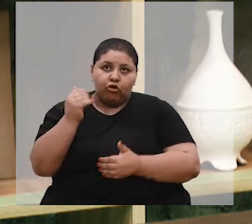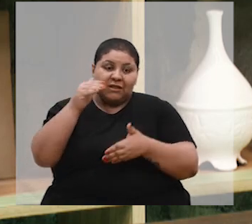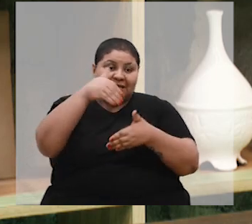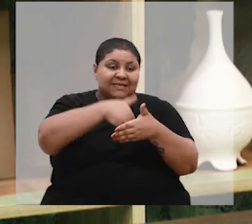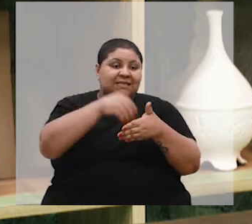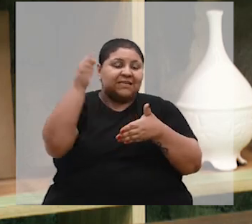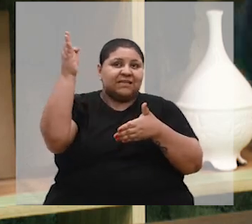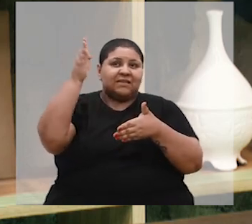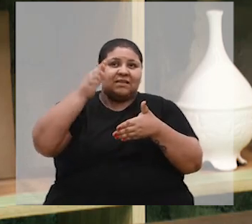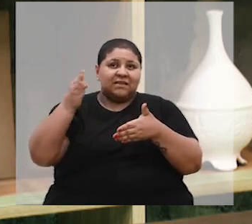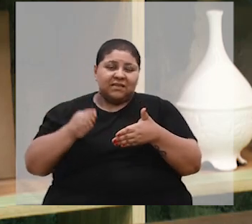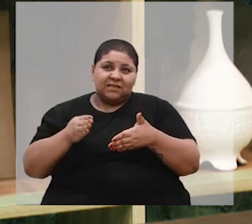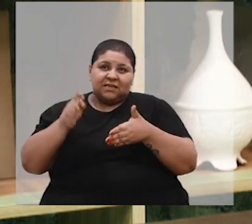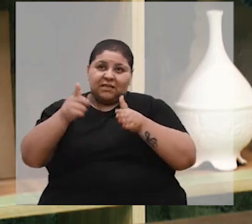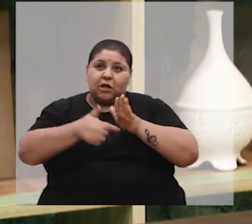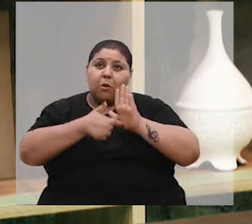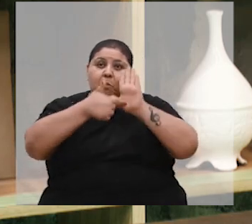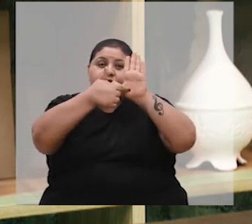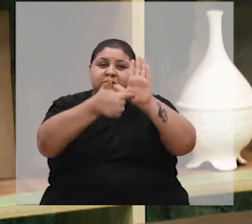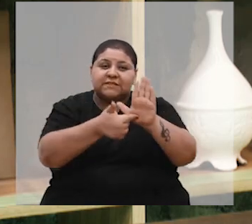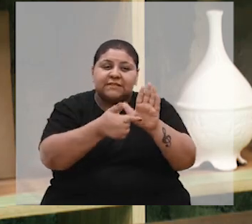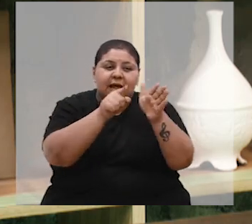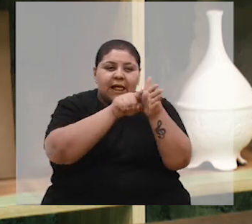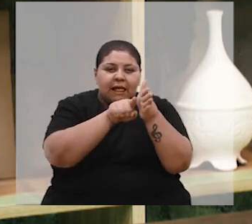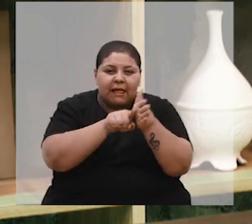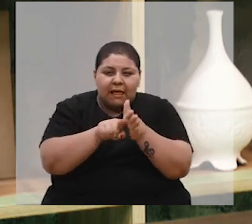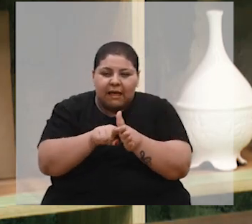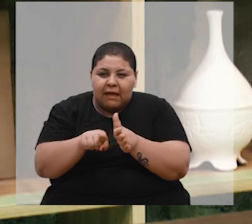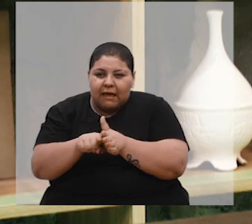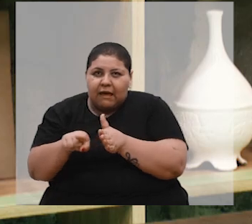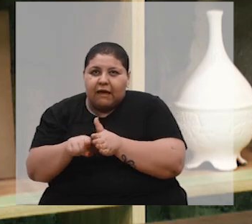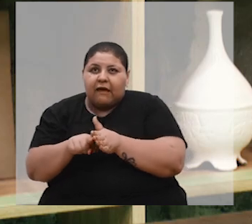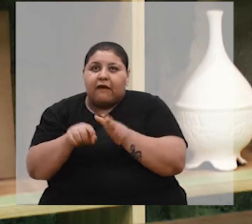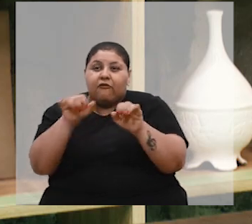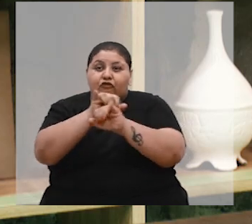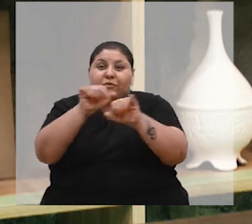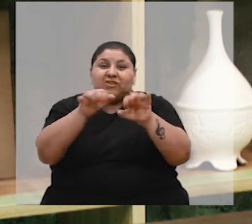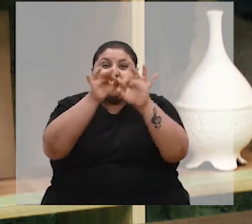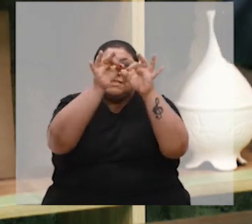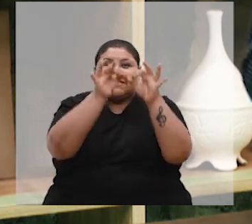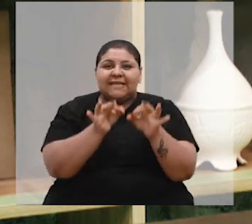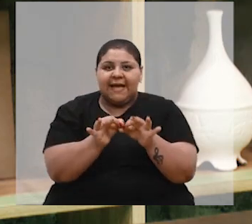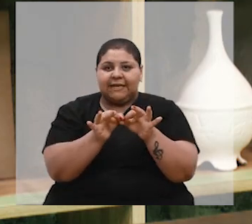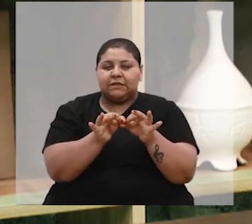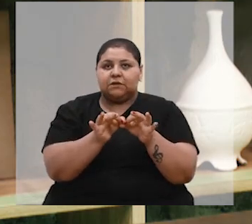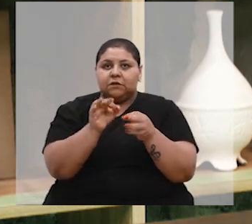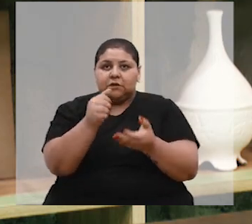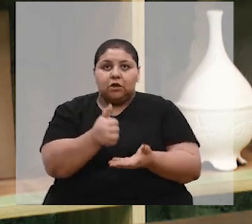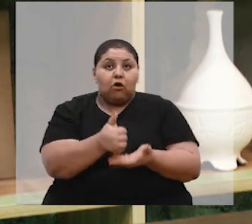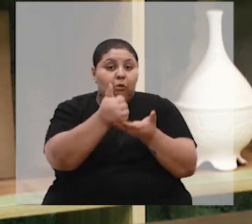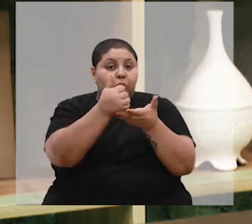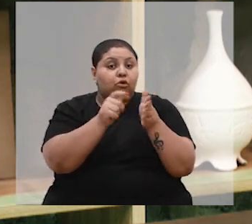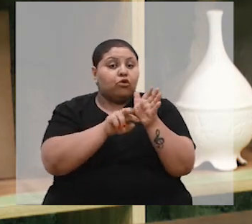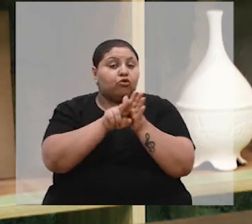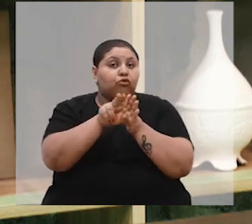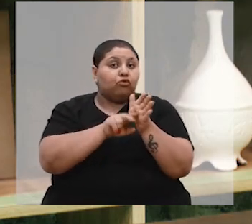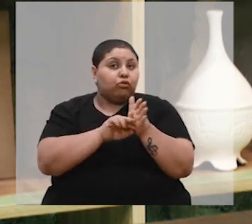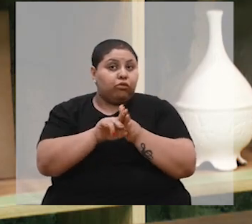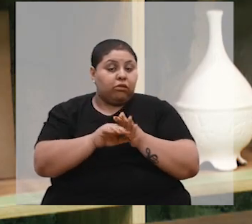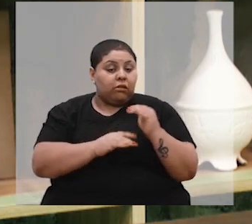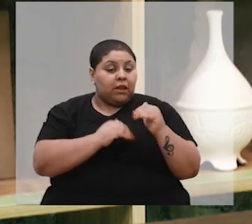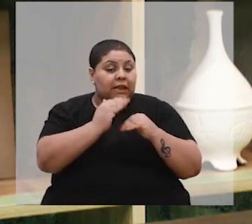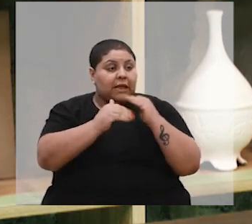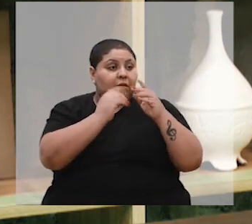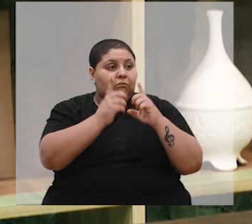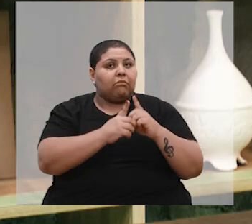Brasil, colocar nos destaques das buscas fontes verificadas, informações precisas. Então, o apoio do Google na construção